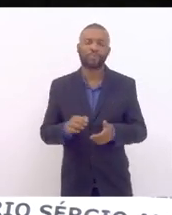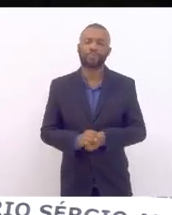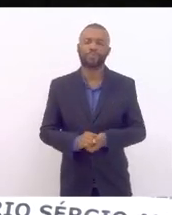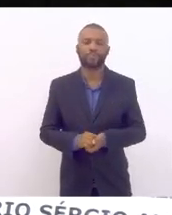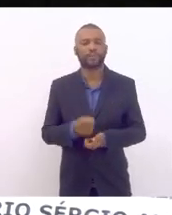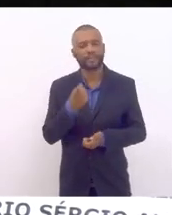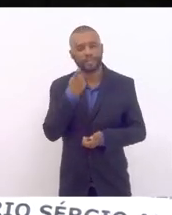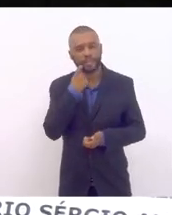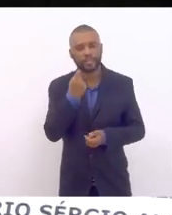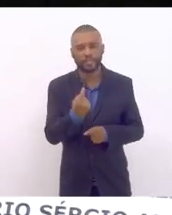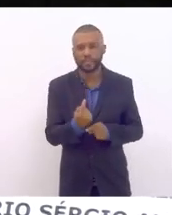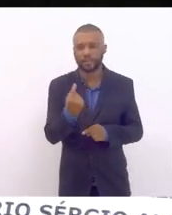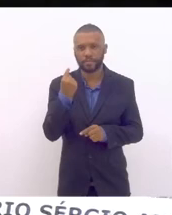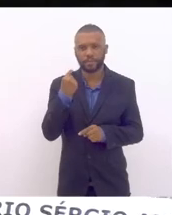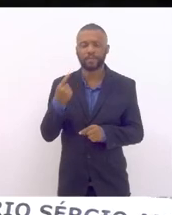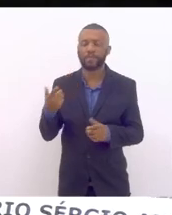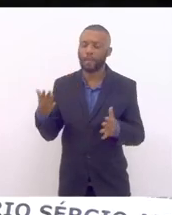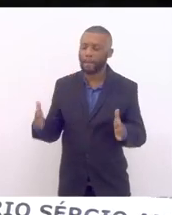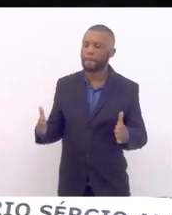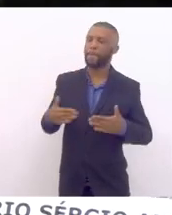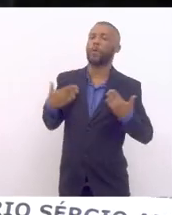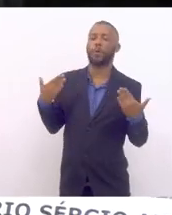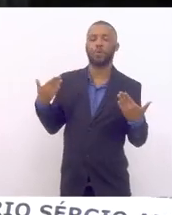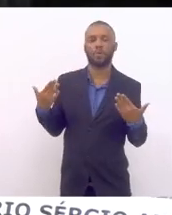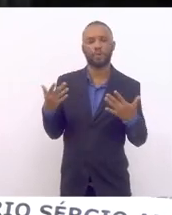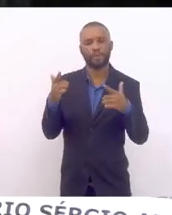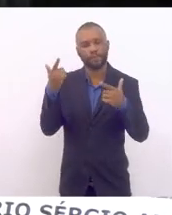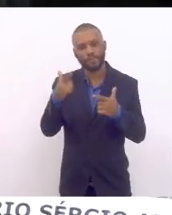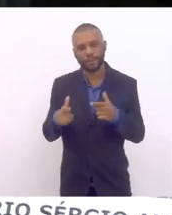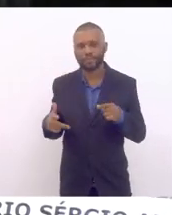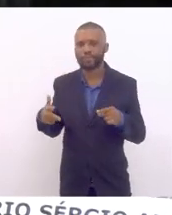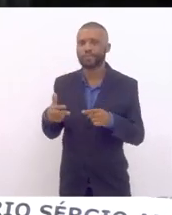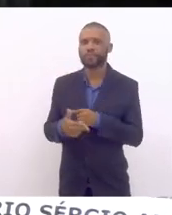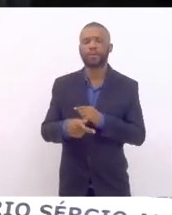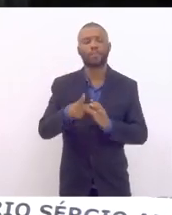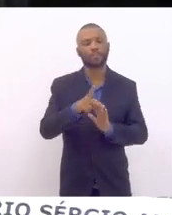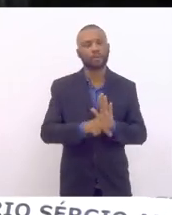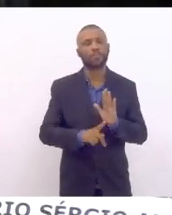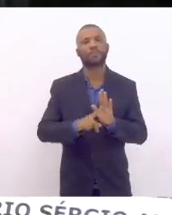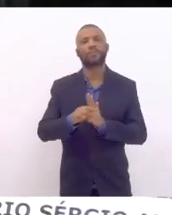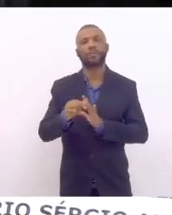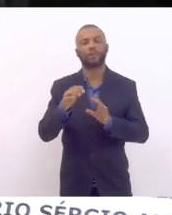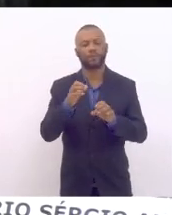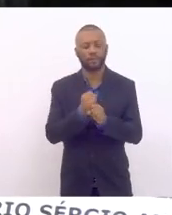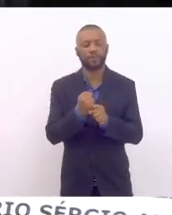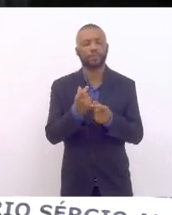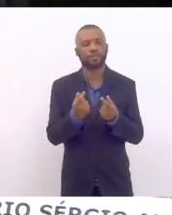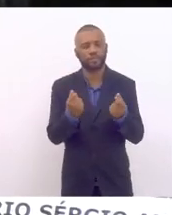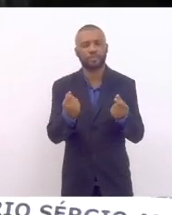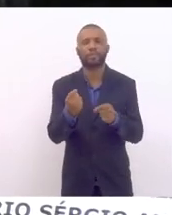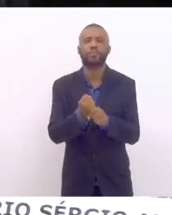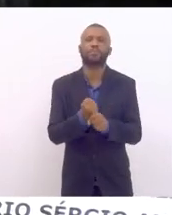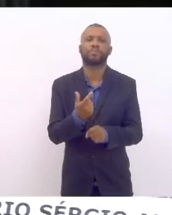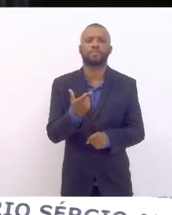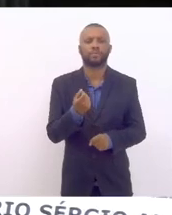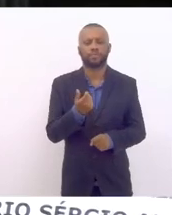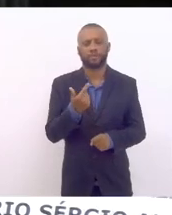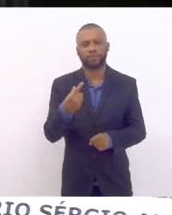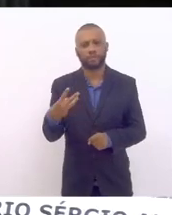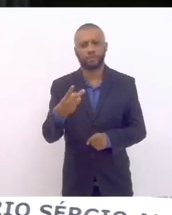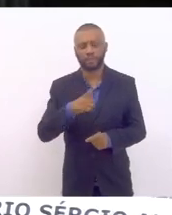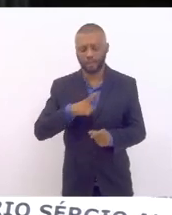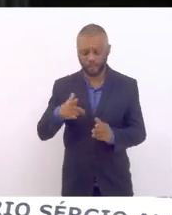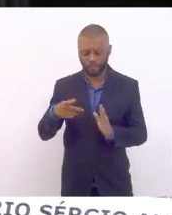sexta-feira fomos pego sair também com mais uma ação que o projeto de lei orçamentário para 2023 vem com